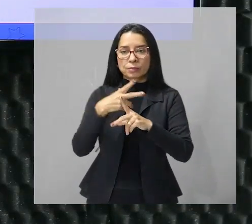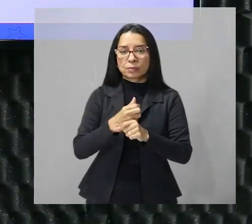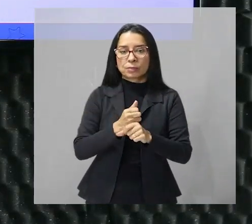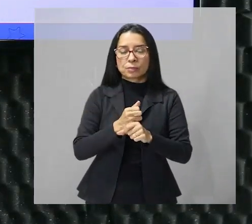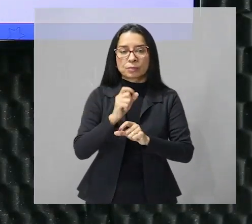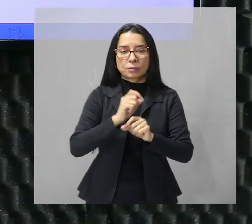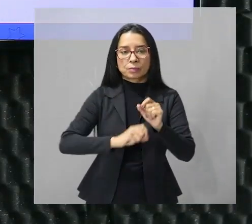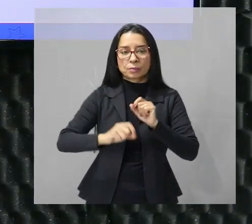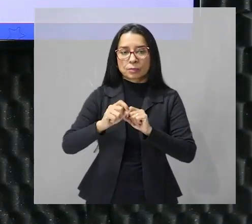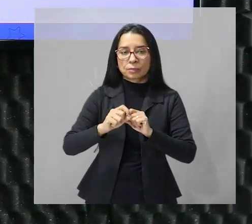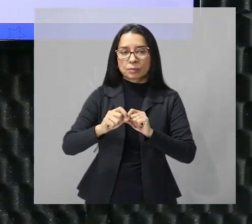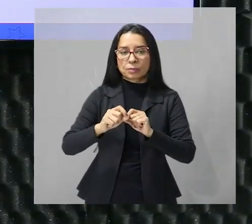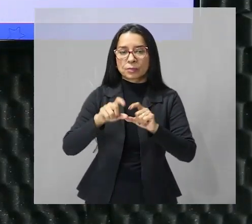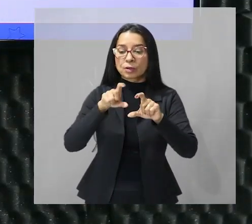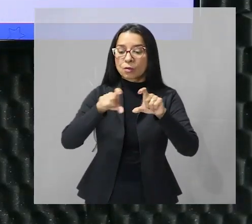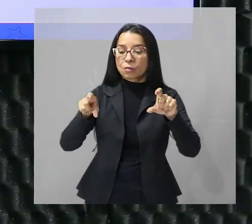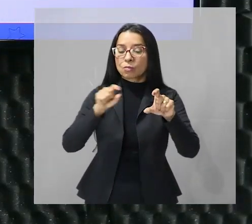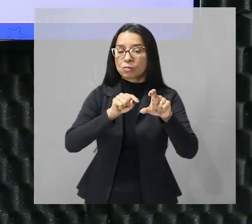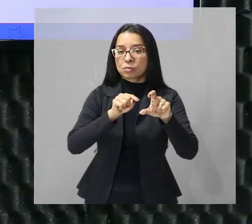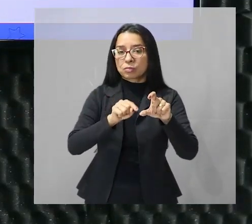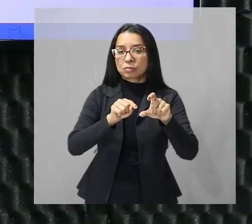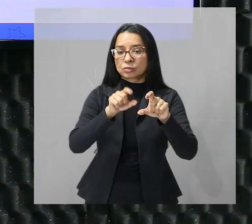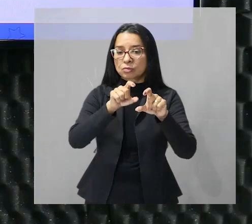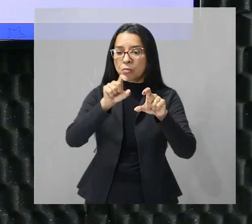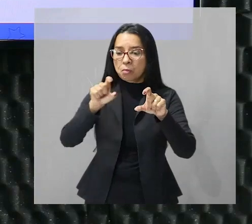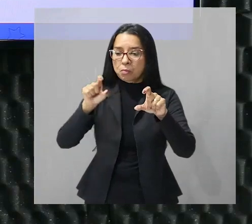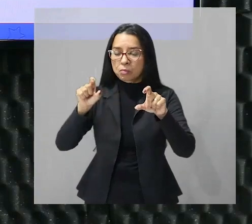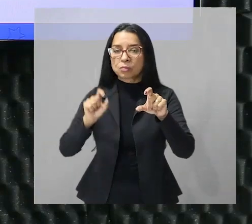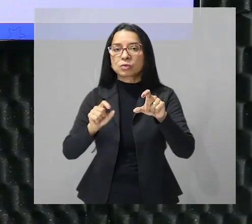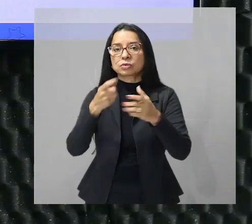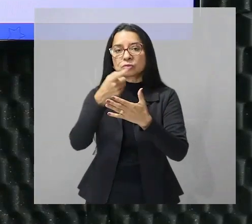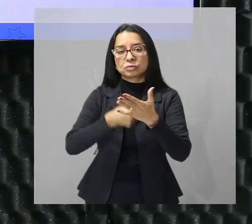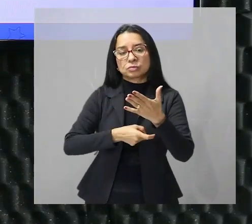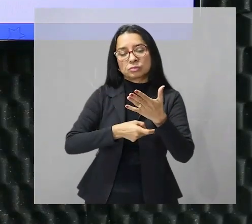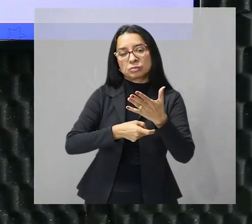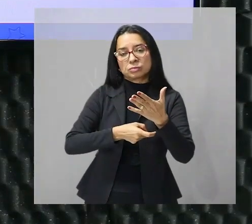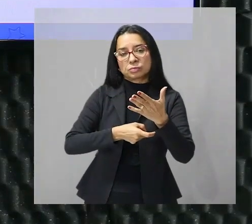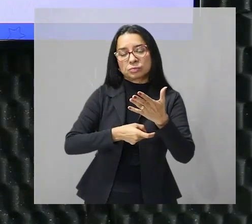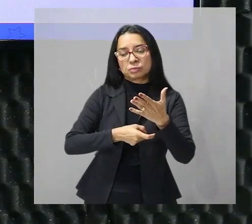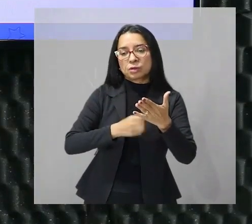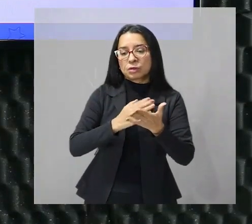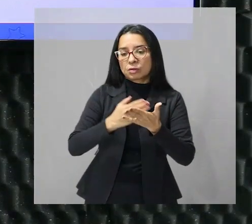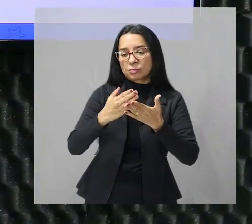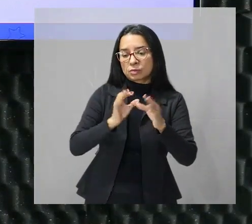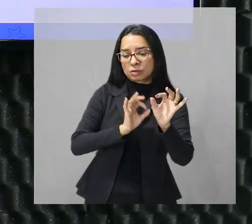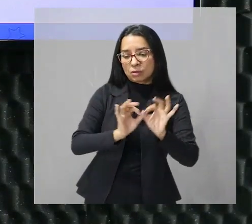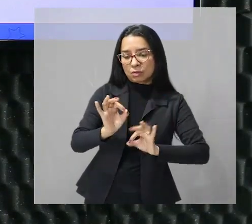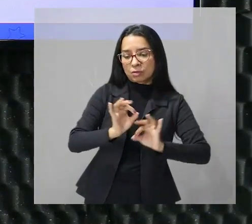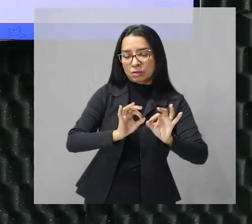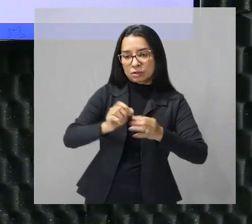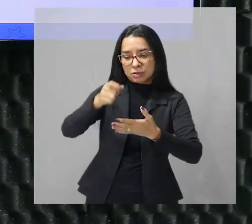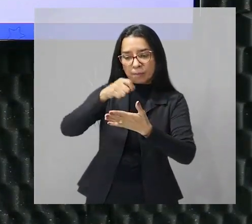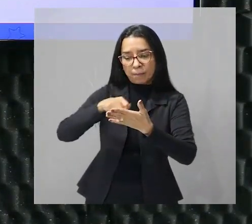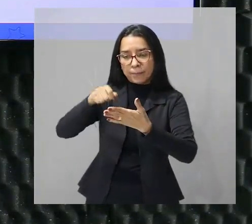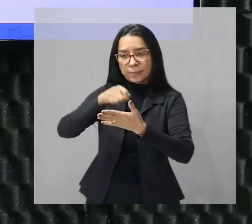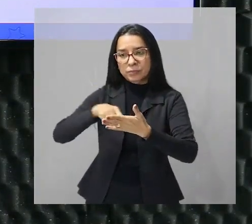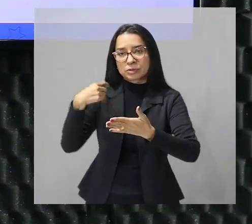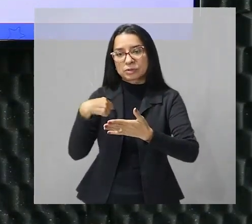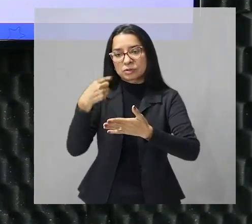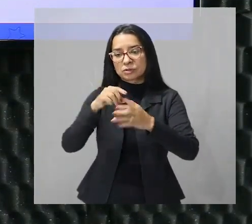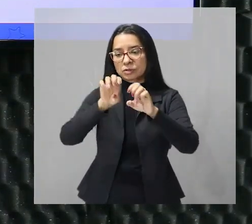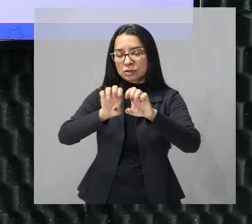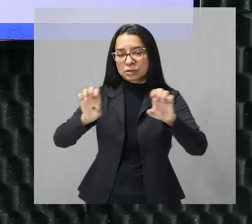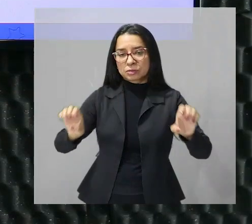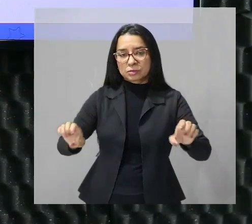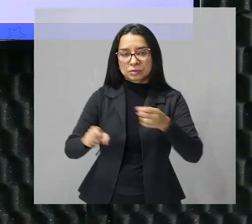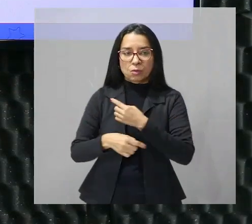fragmentos desse texto, tá? E começar a montar a escrita da nossa expressão, tá? Veja, lá foi dito assim,